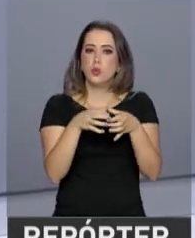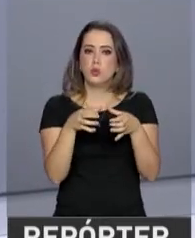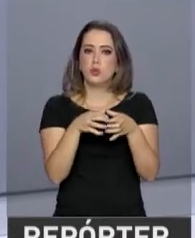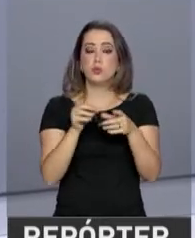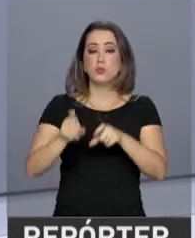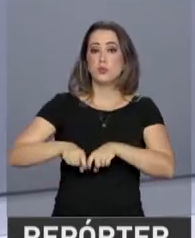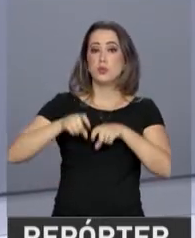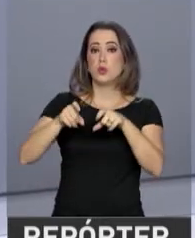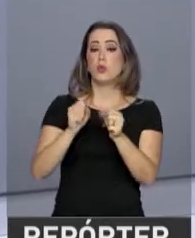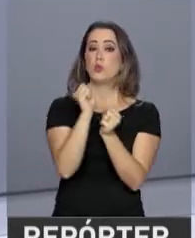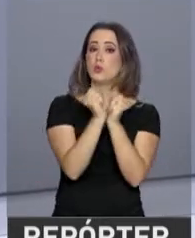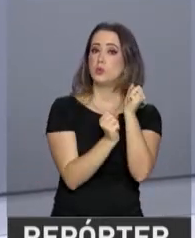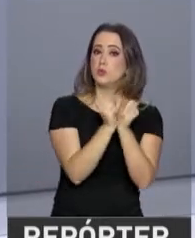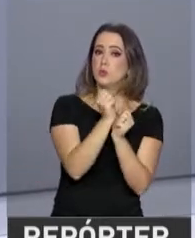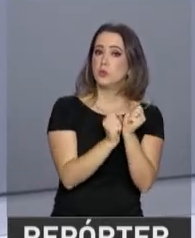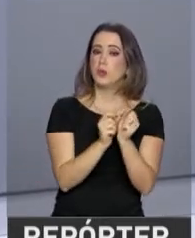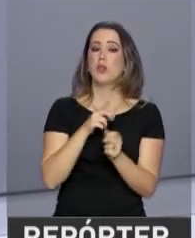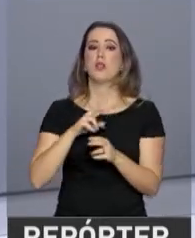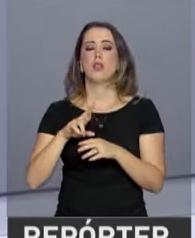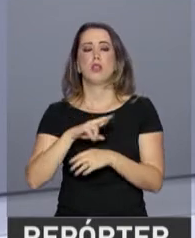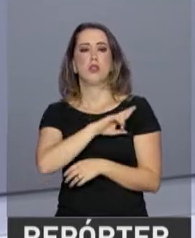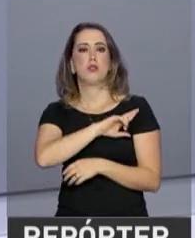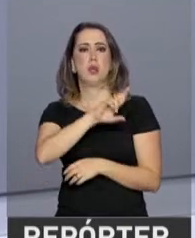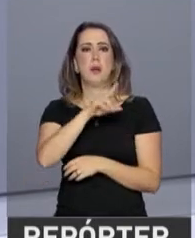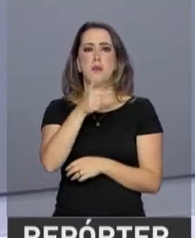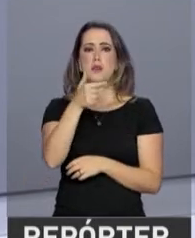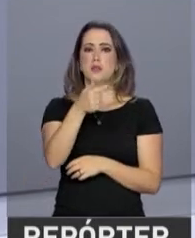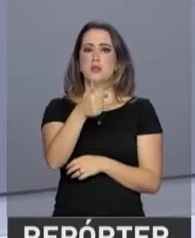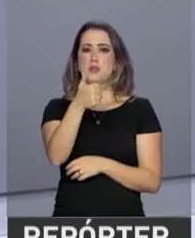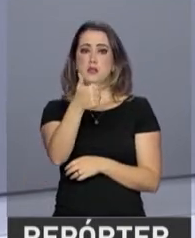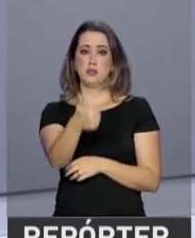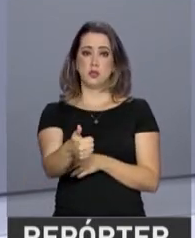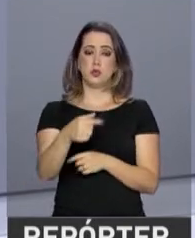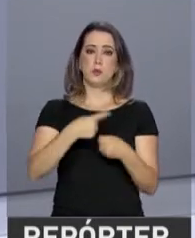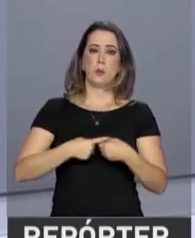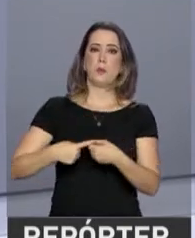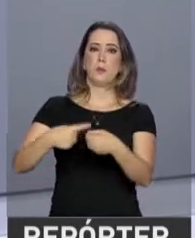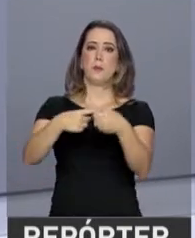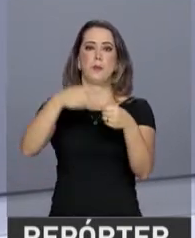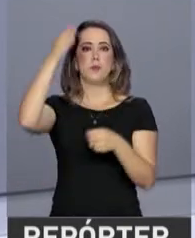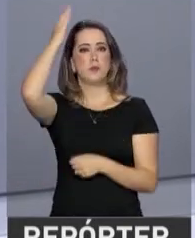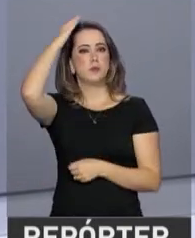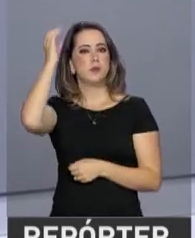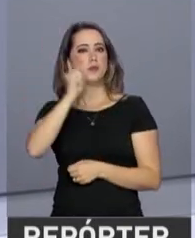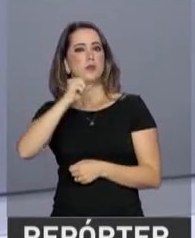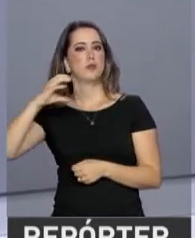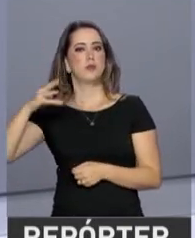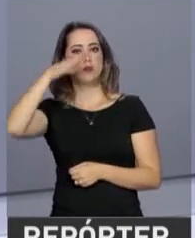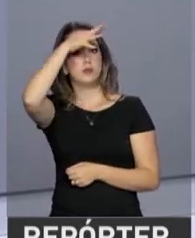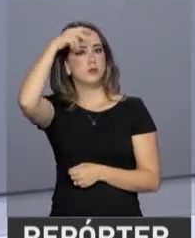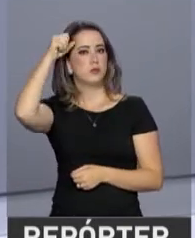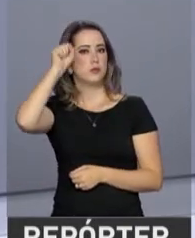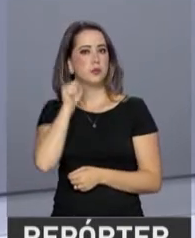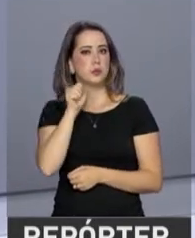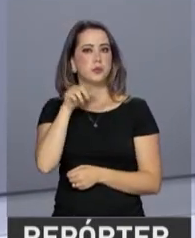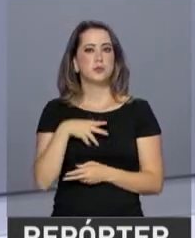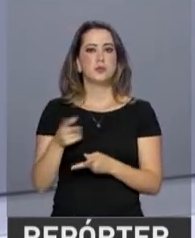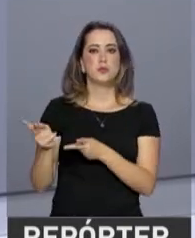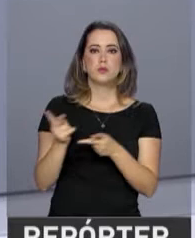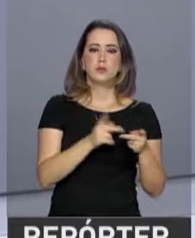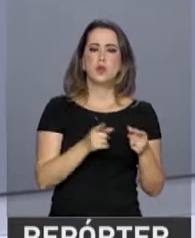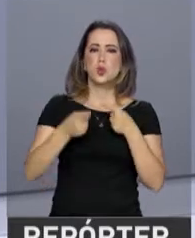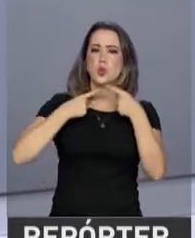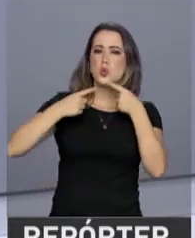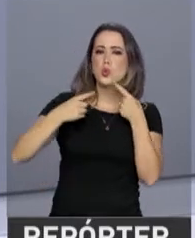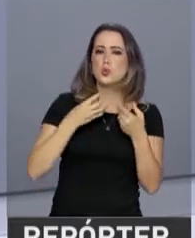cooperativa agroindustrial, que tem representantes de 71 municípios dos estados do Paraná, Santa Catarina e Mato Grosso do Sul. Na